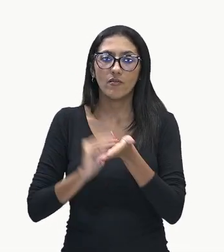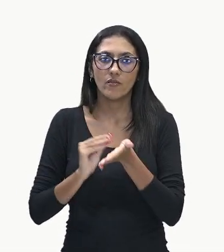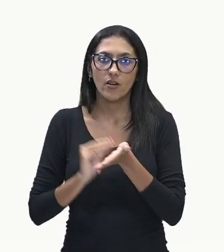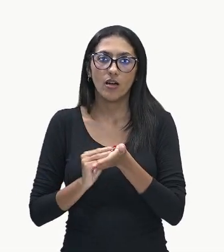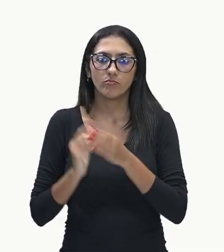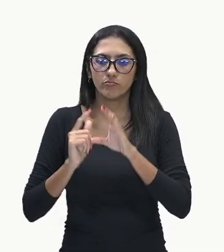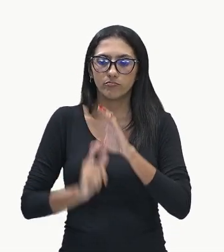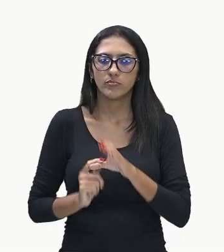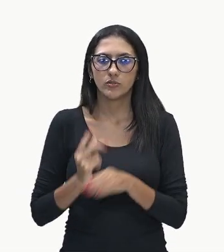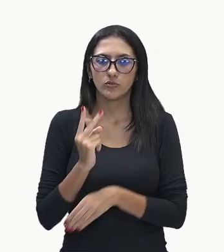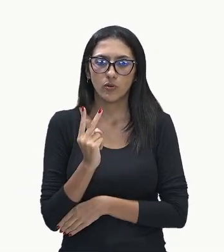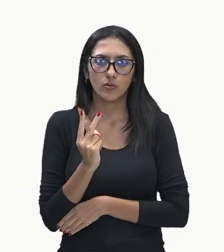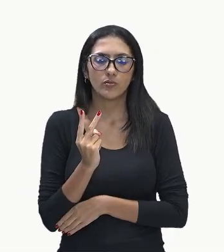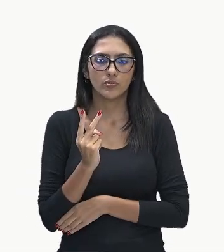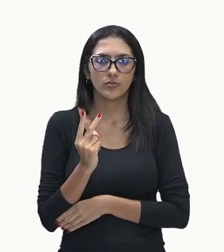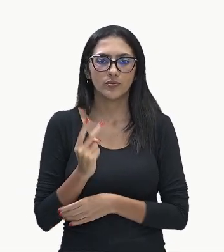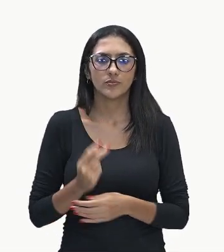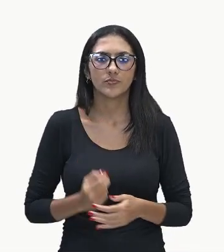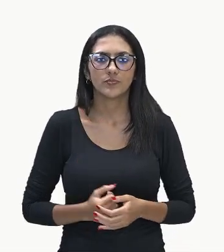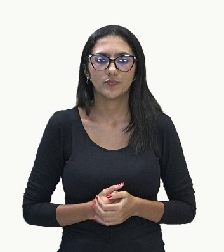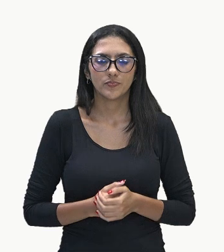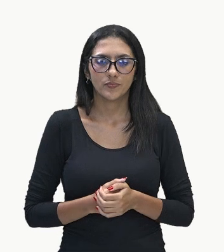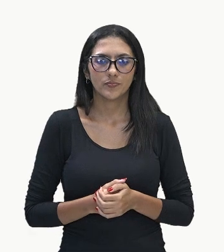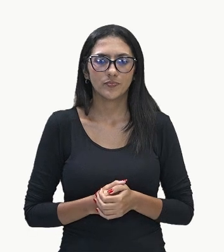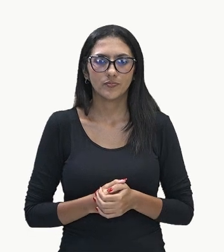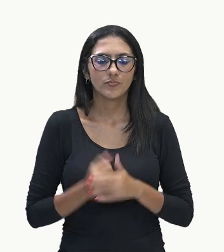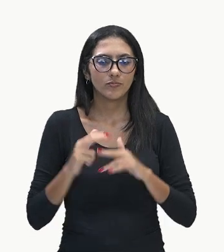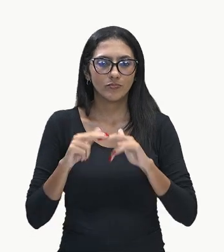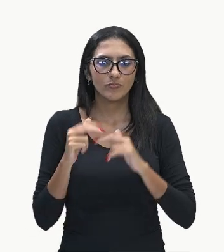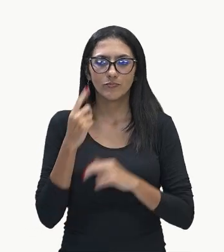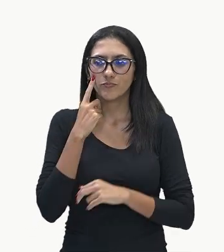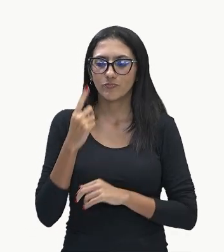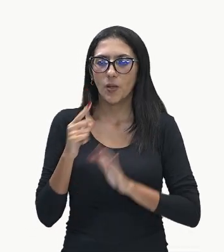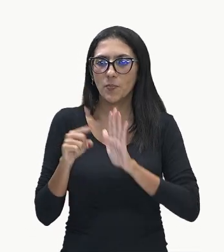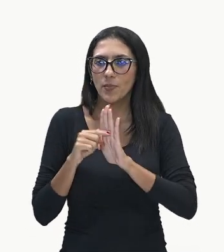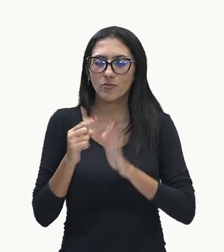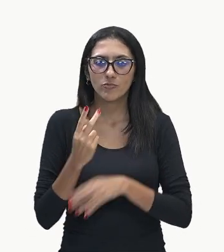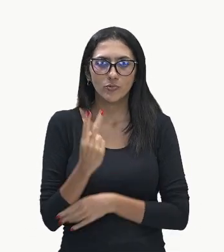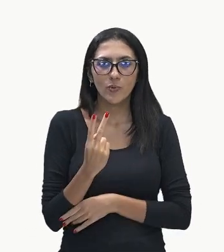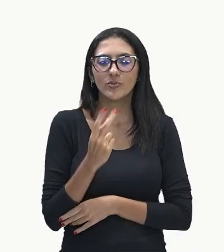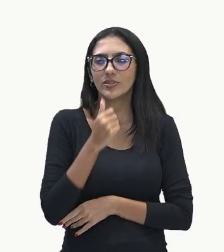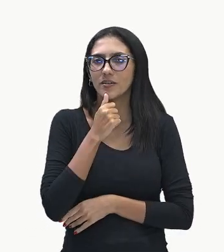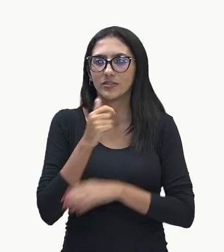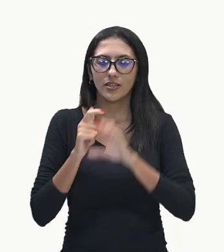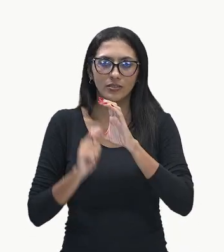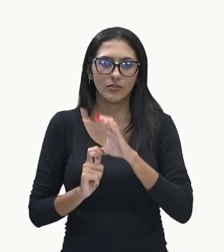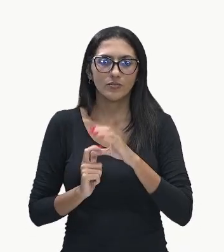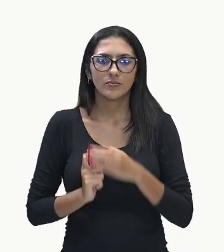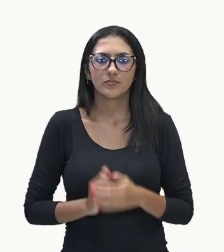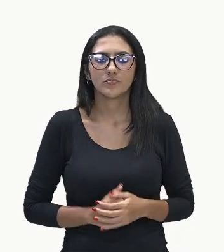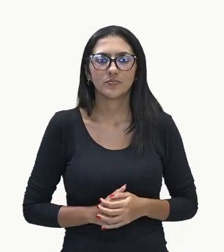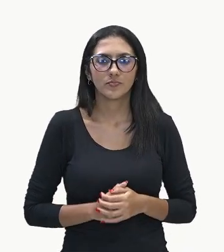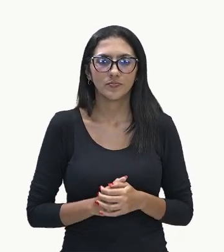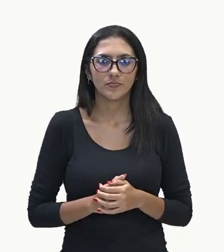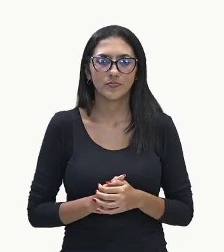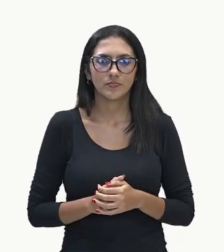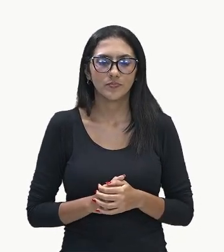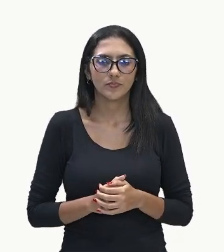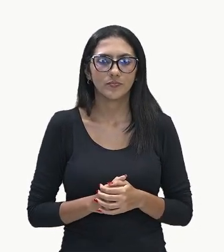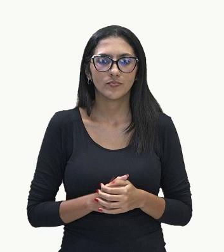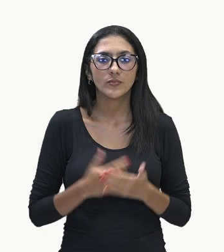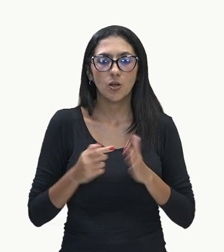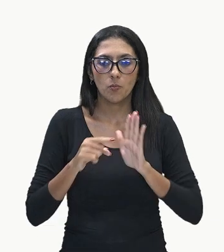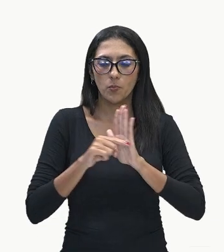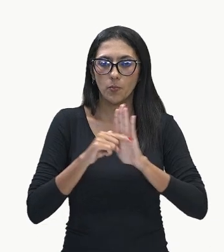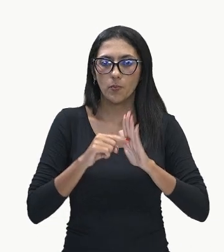Devendo. Se de 3 você pagou 1, você vai ficar devendo 2. Então, menos 2 é a